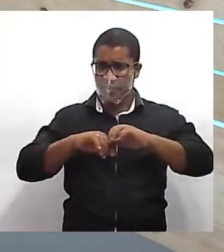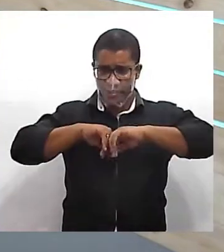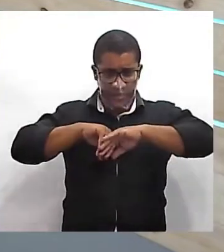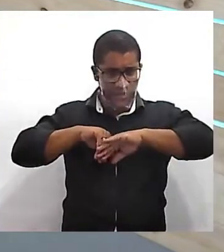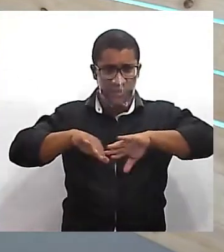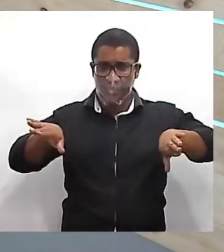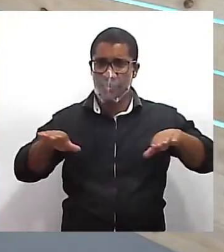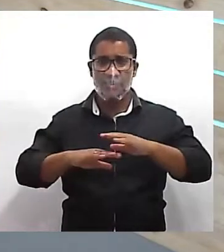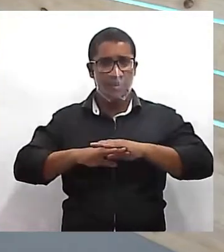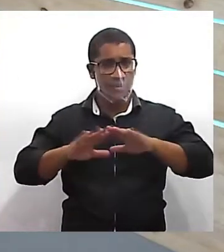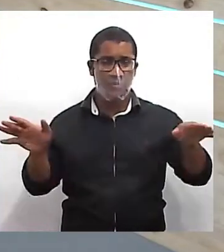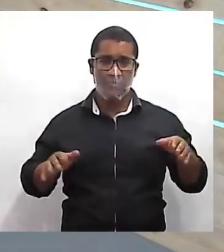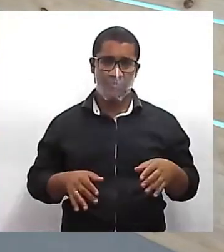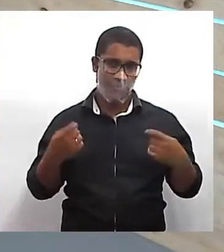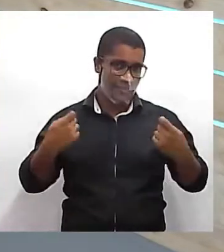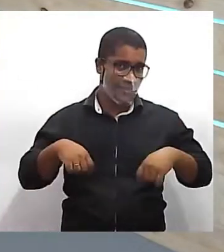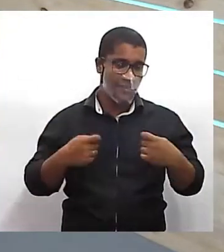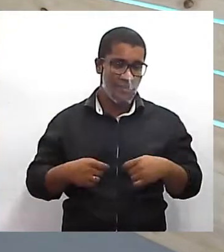da análise crítica.